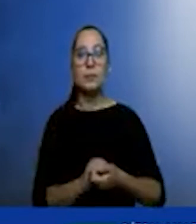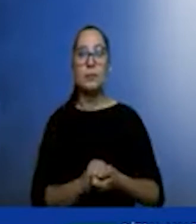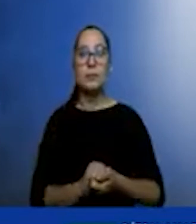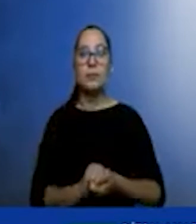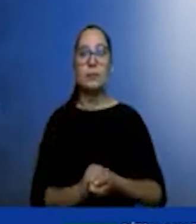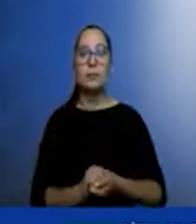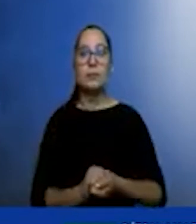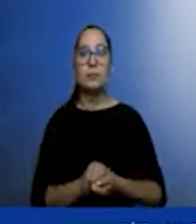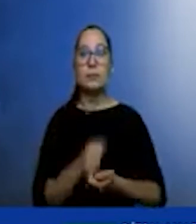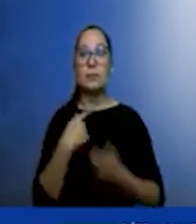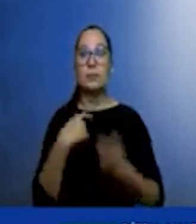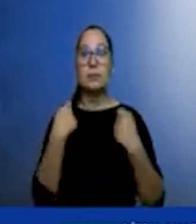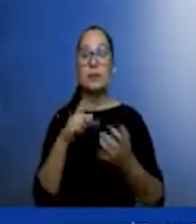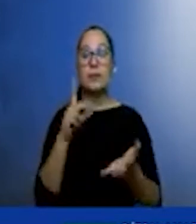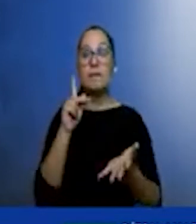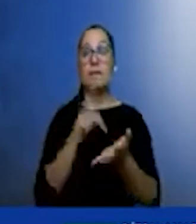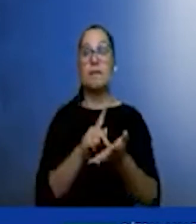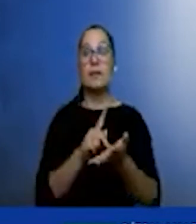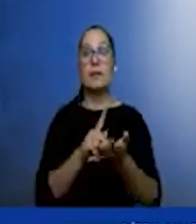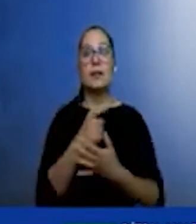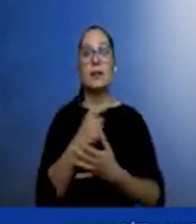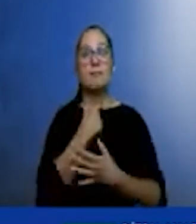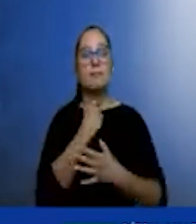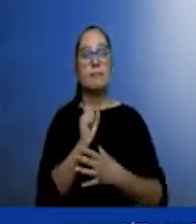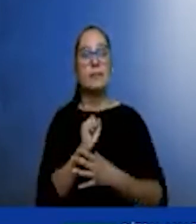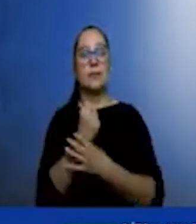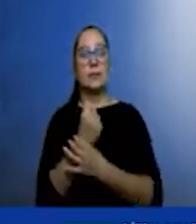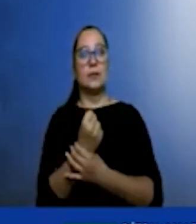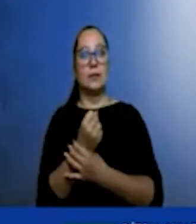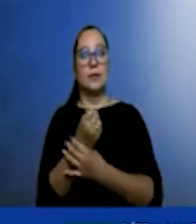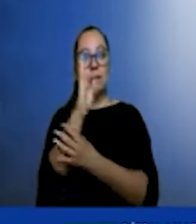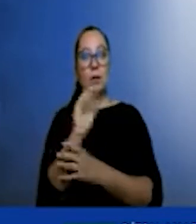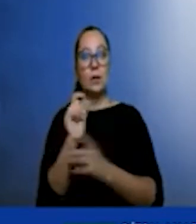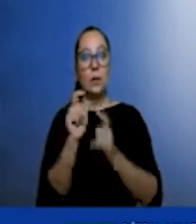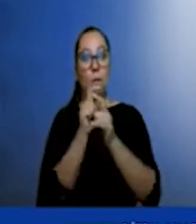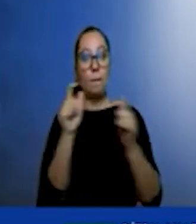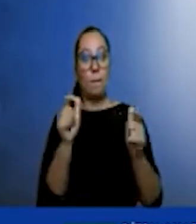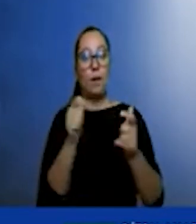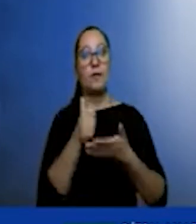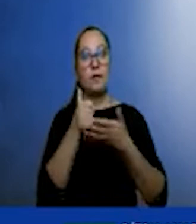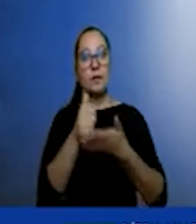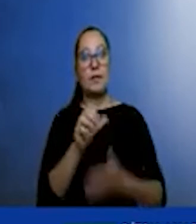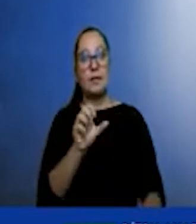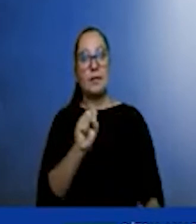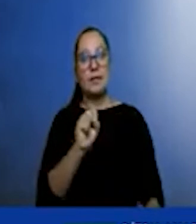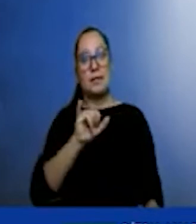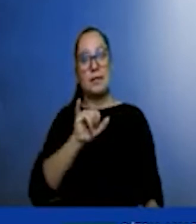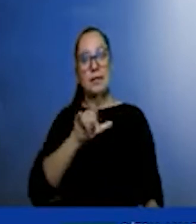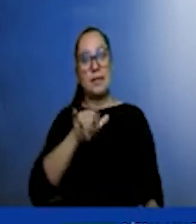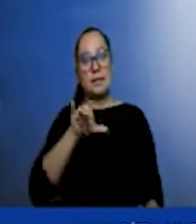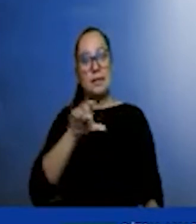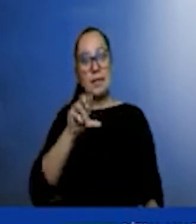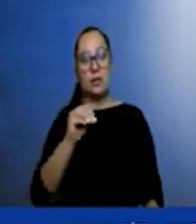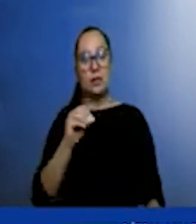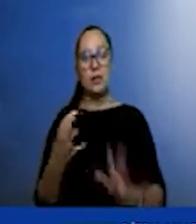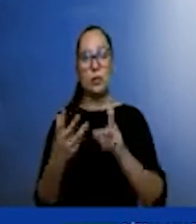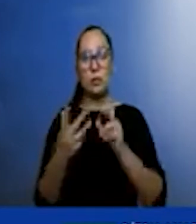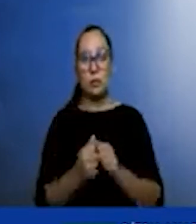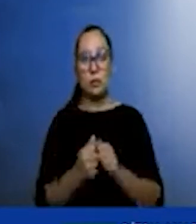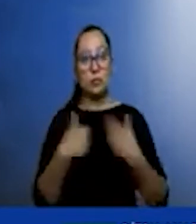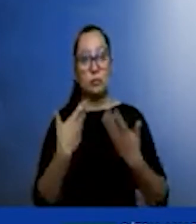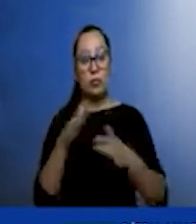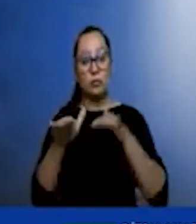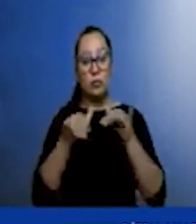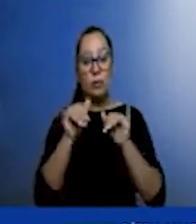precisa, de fato, assegurar. E o Brasil é um dos maiores fornecedores de silício do mundo. Então, a gente, de fato, conseguir chamar essa indústria para o Brasil é